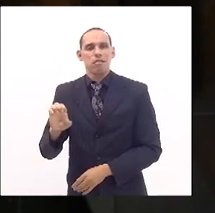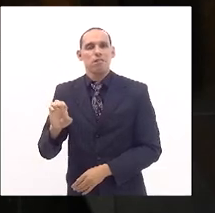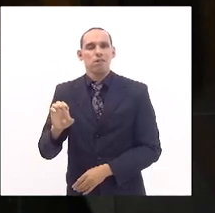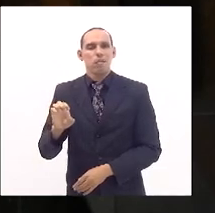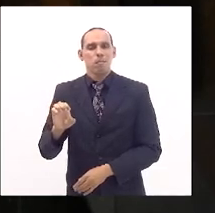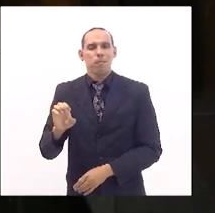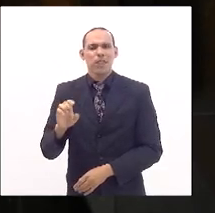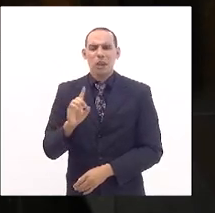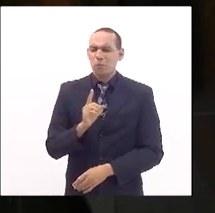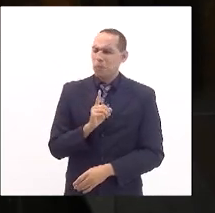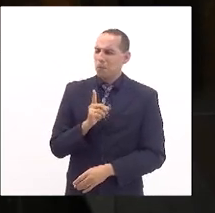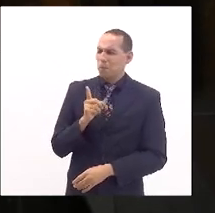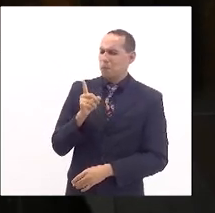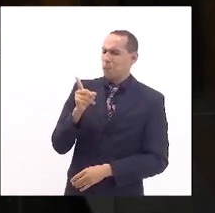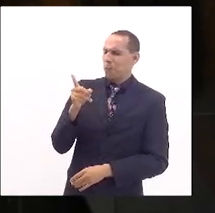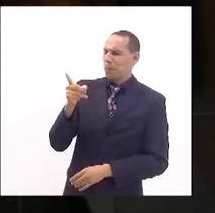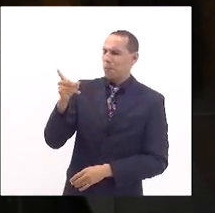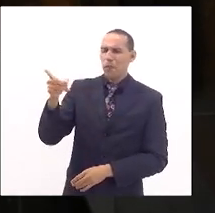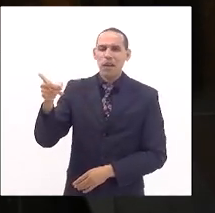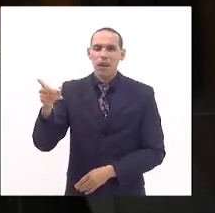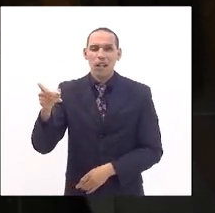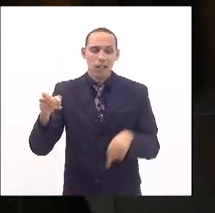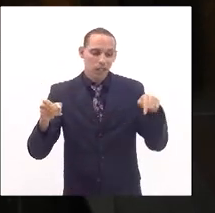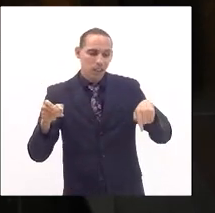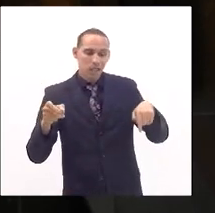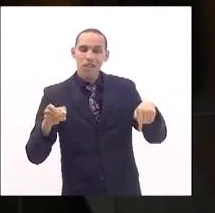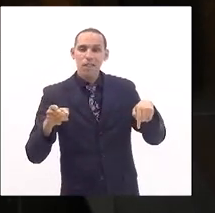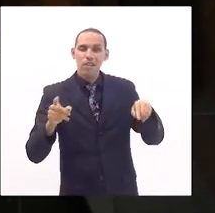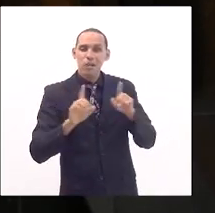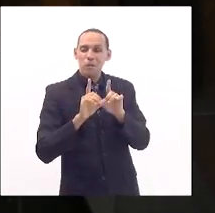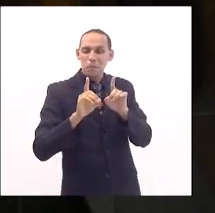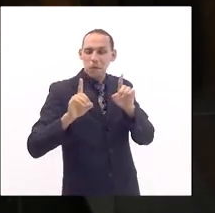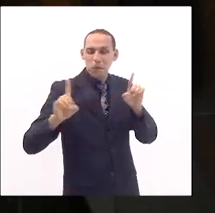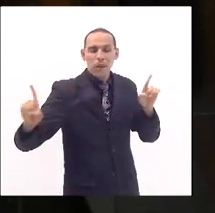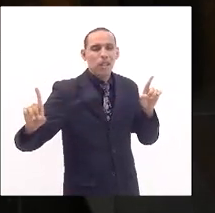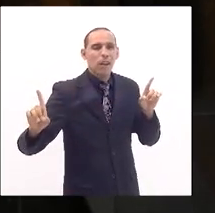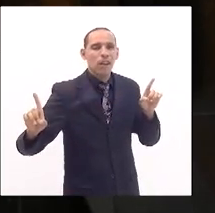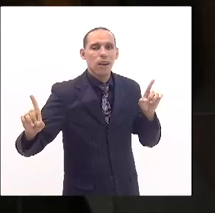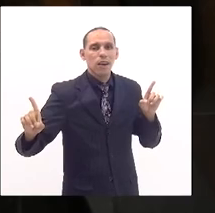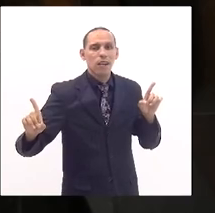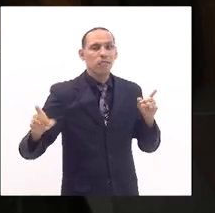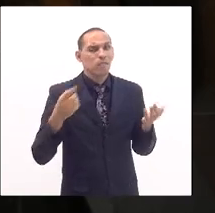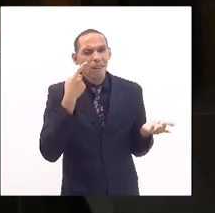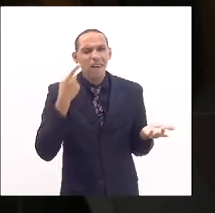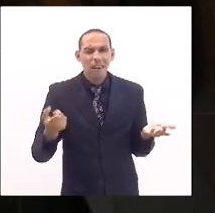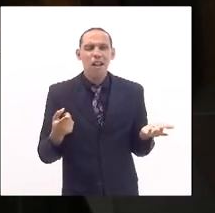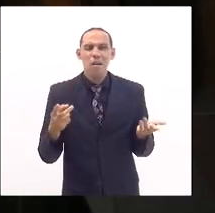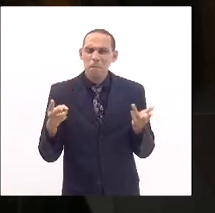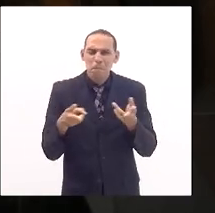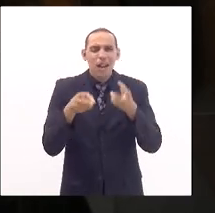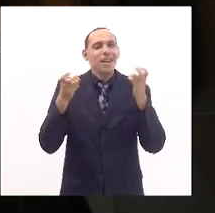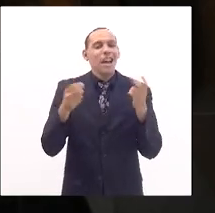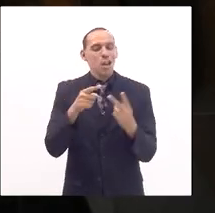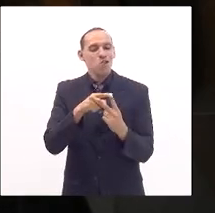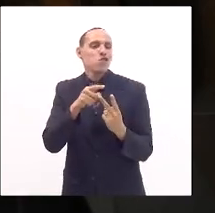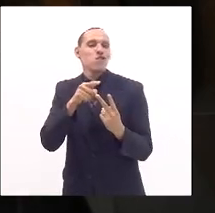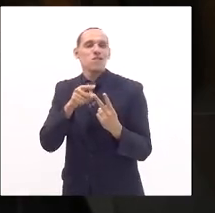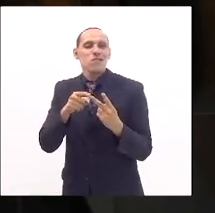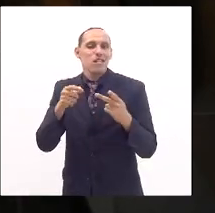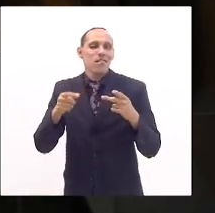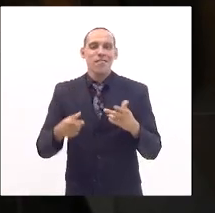inscrito esse que é muito distante dessa outra unidade dizer que o descaso o descaso do casal real